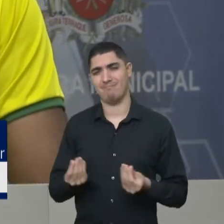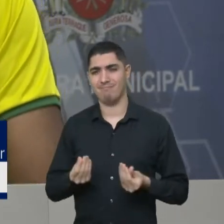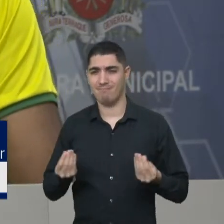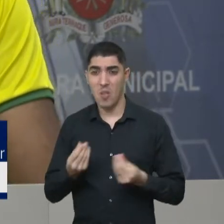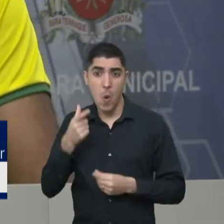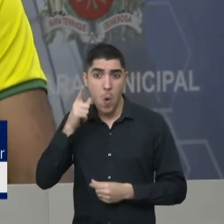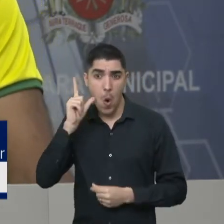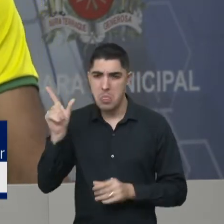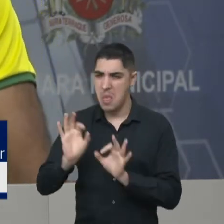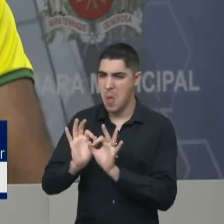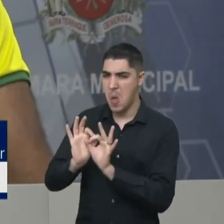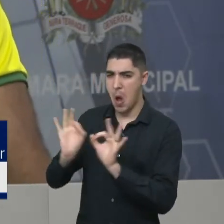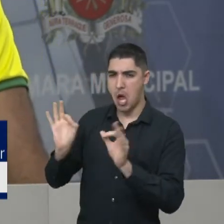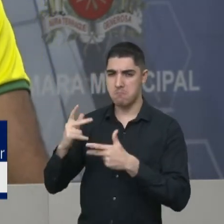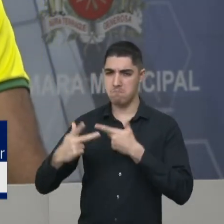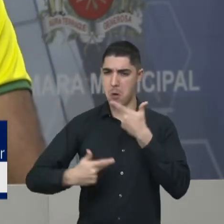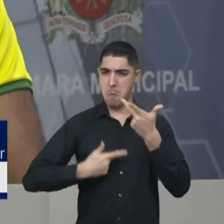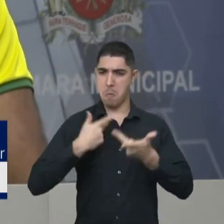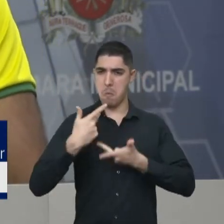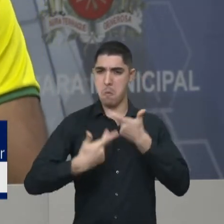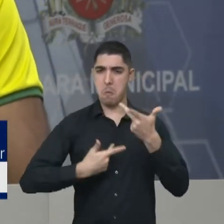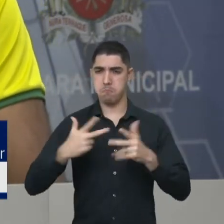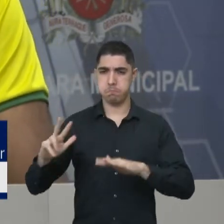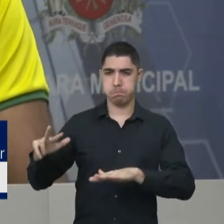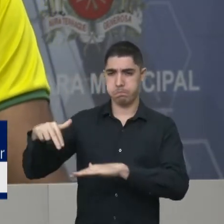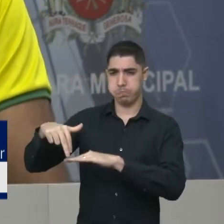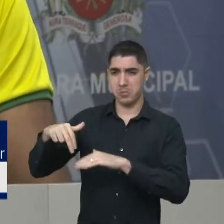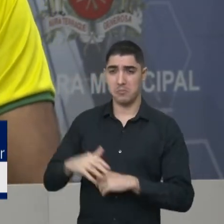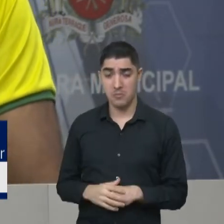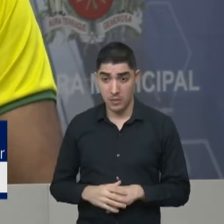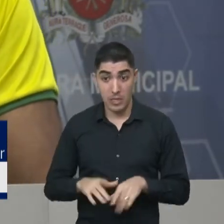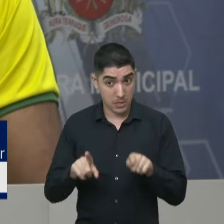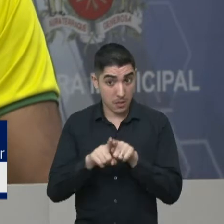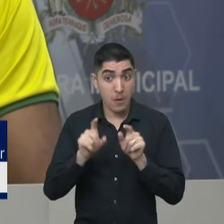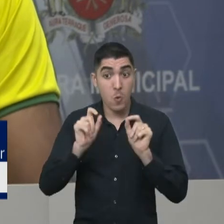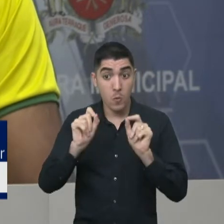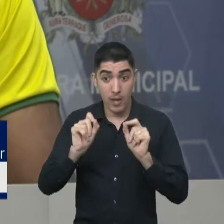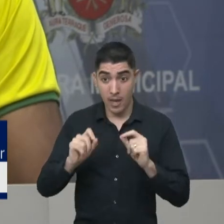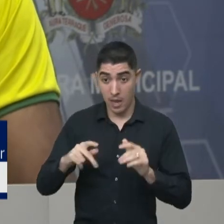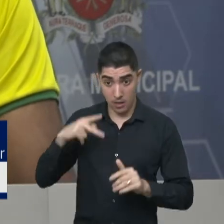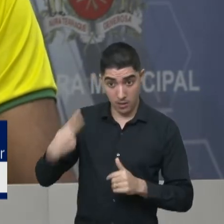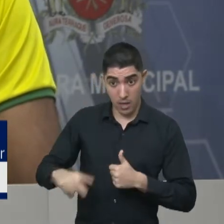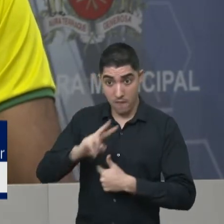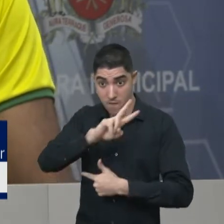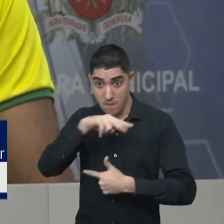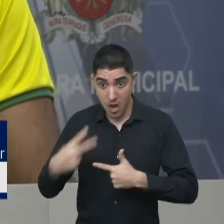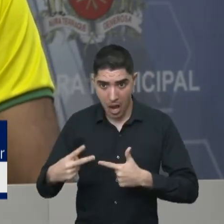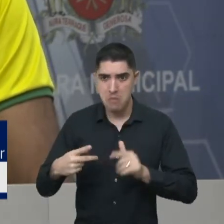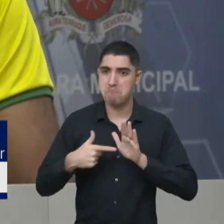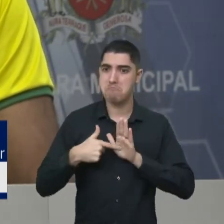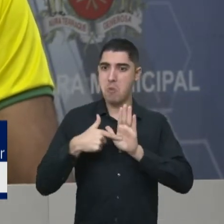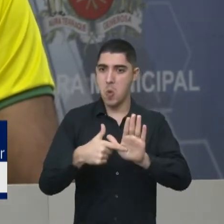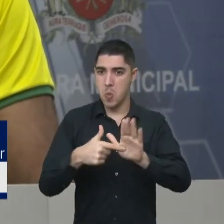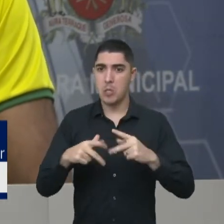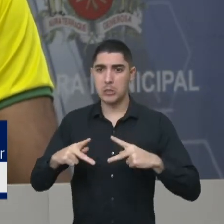ontem. E no debate de ontem, São José foi lembrado, Vale do Paraíba lembrado, viu, Zé Cláudio? Tá? Lembrado,